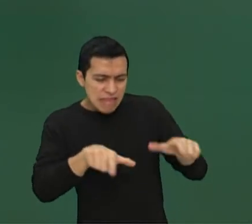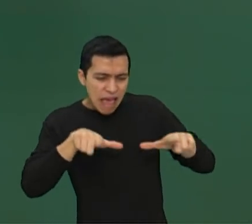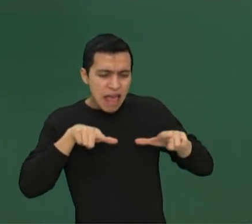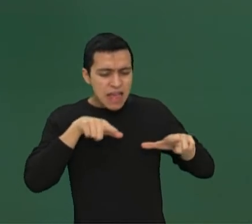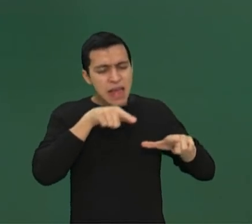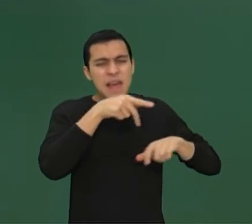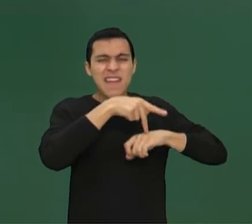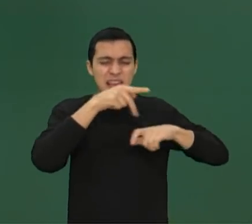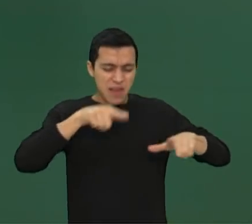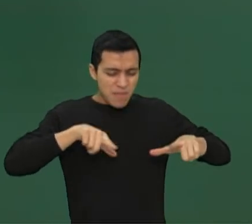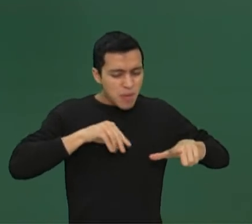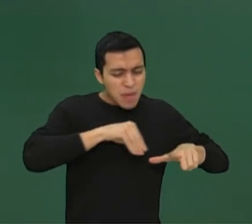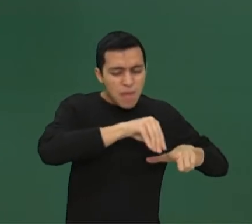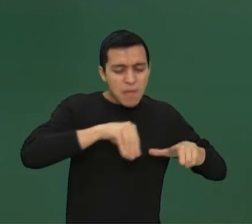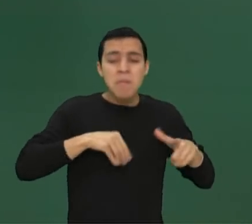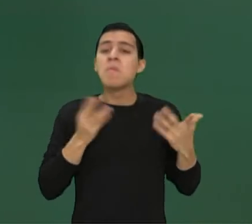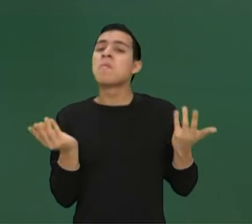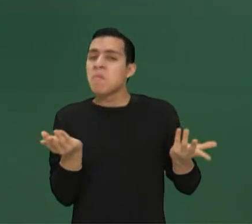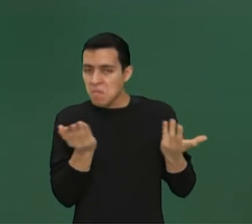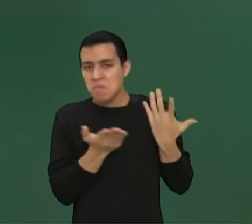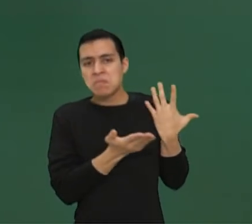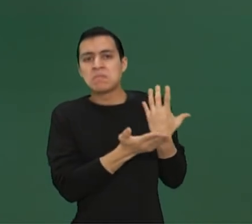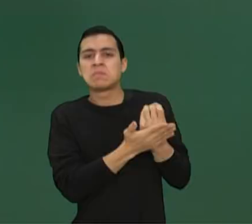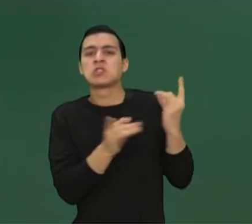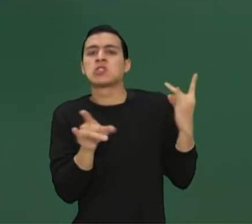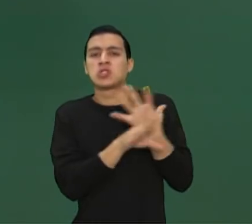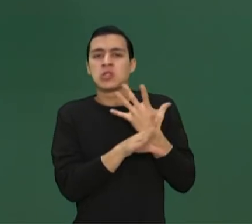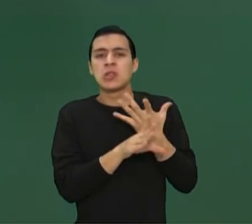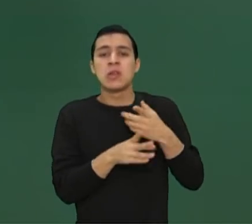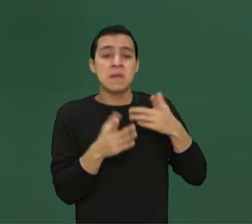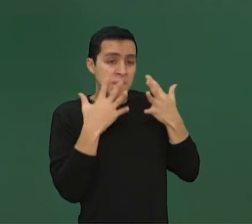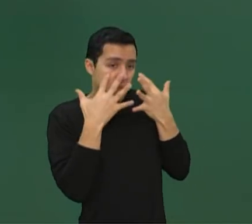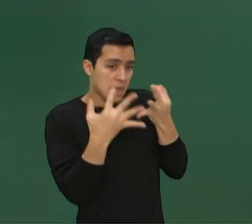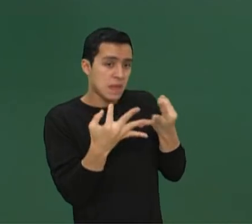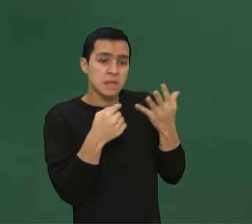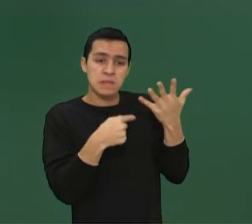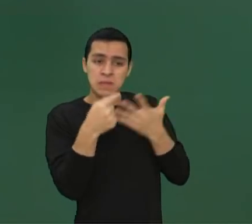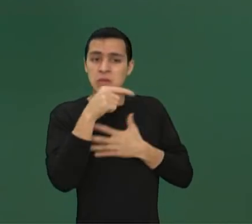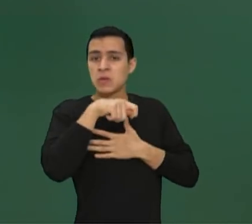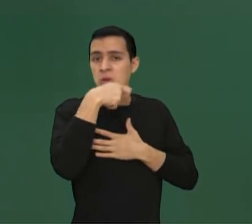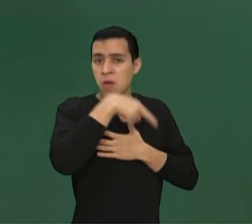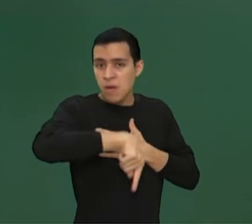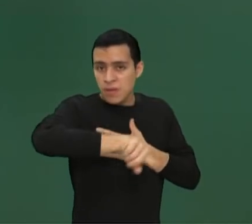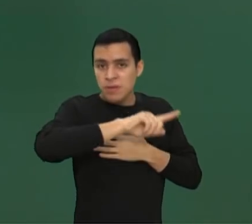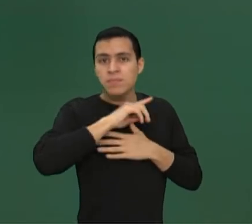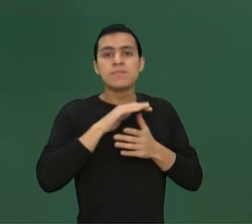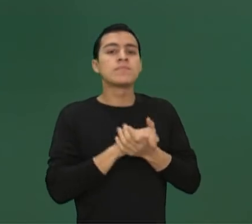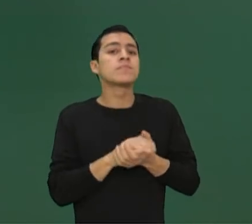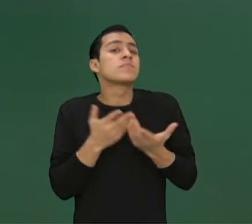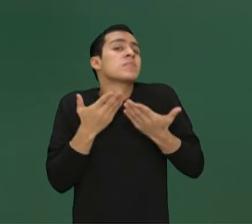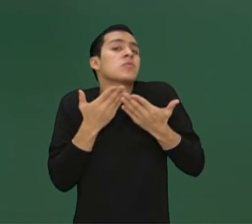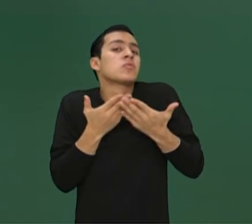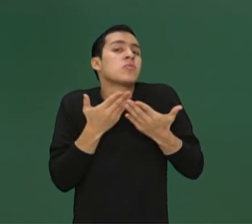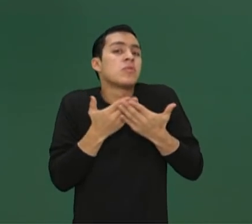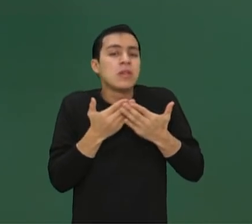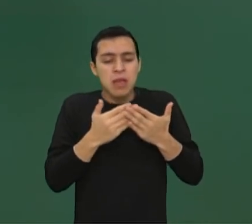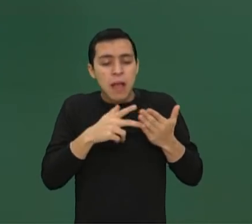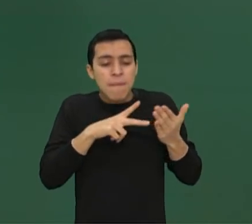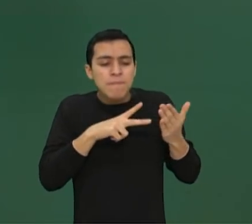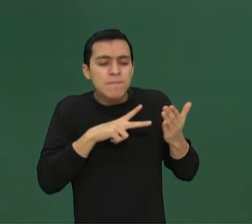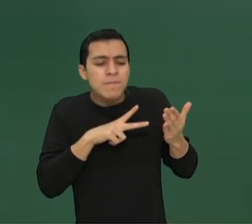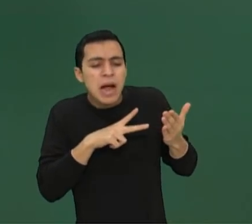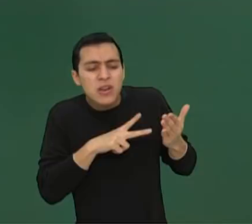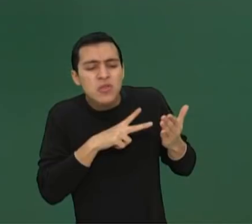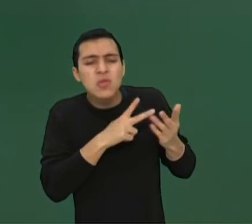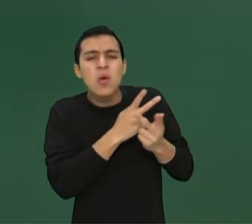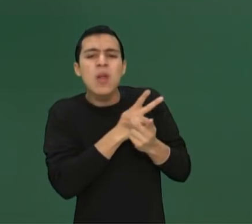nas pedras, no chão. Então a gente deu bastante atenção sobre essas coisinhas também. E vimos as particularidades de alguns jogos de tabuleiro. Então a gente